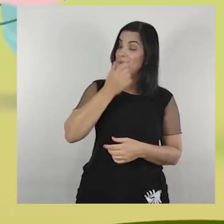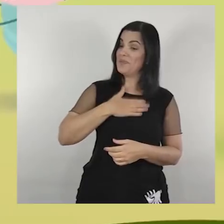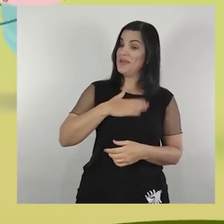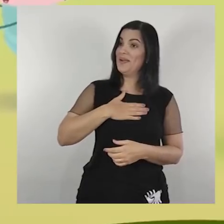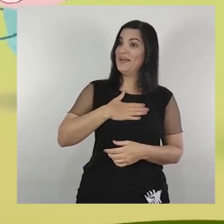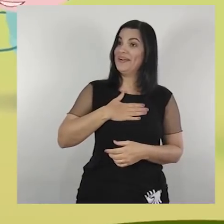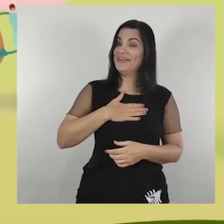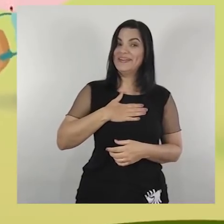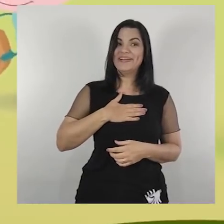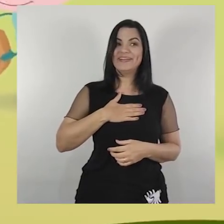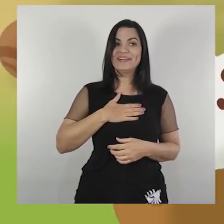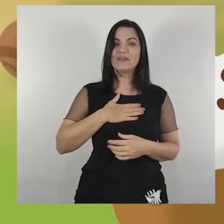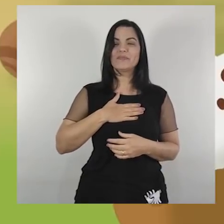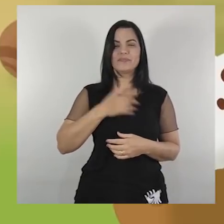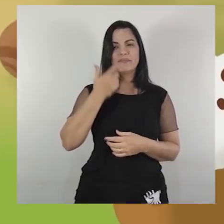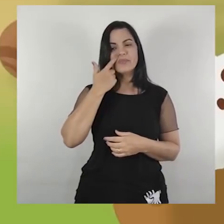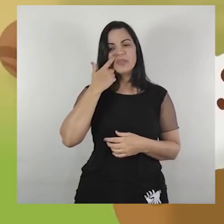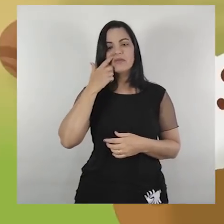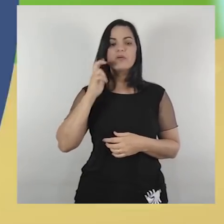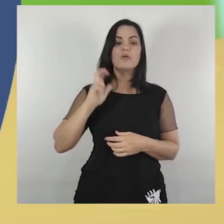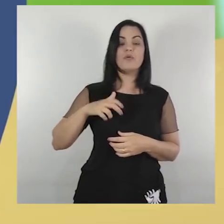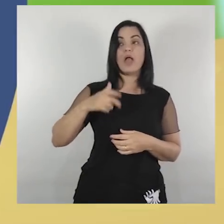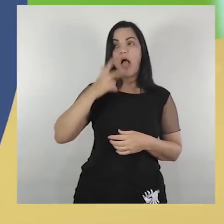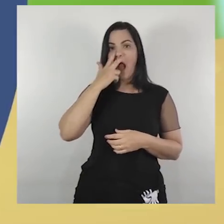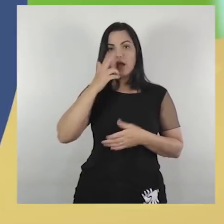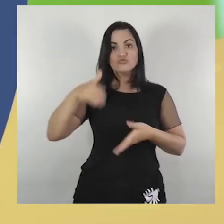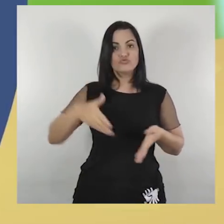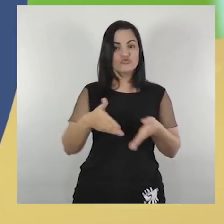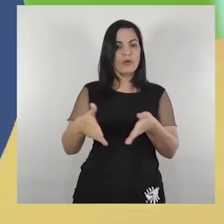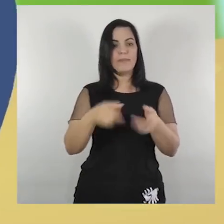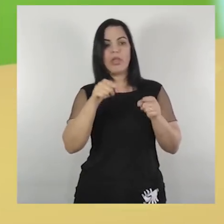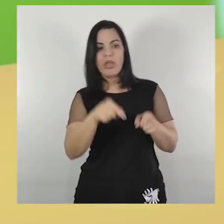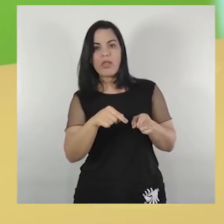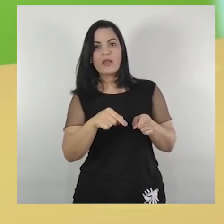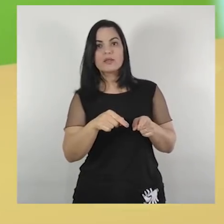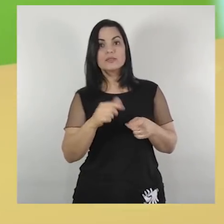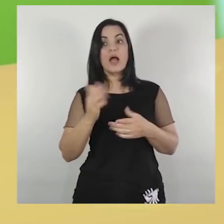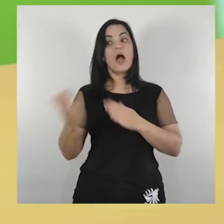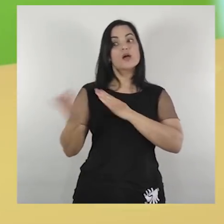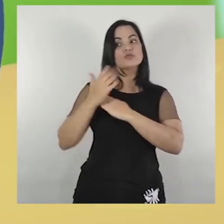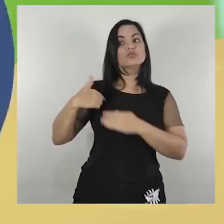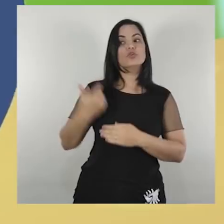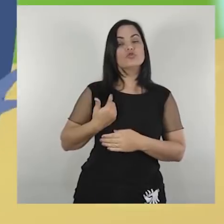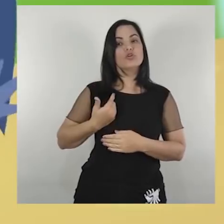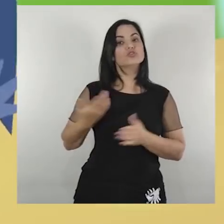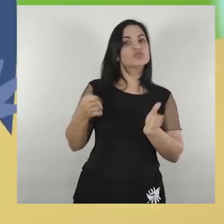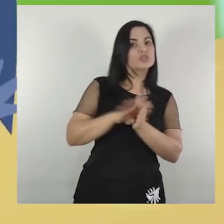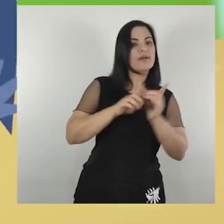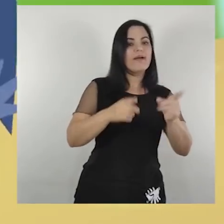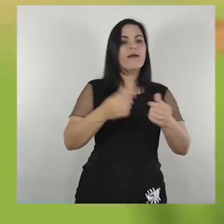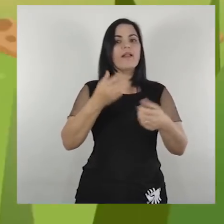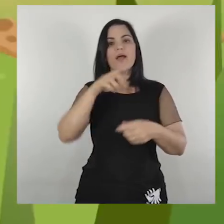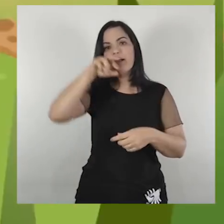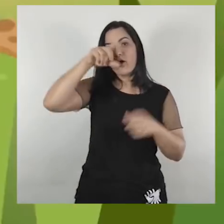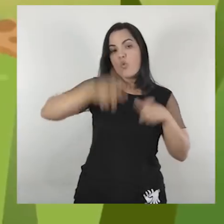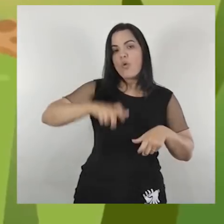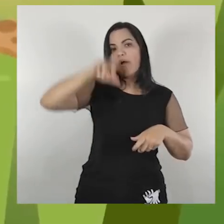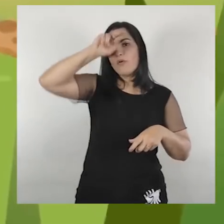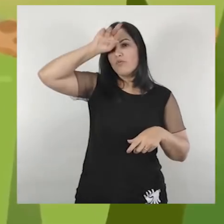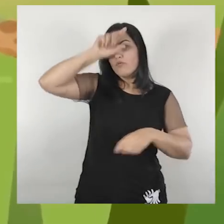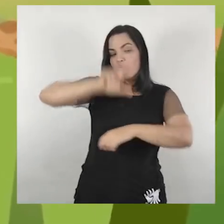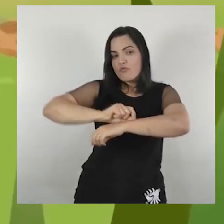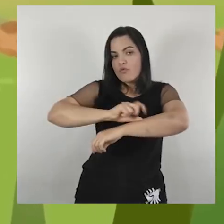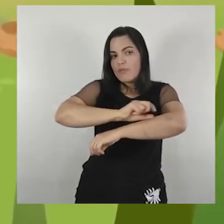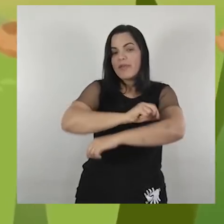É o meu biscoito. Essa trilha deve nos levar até as formigas. Vamos segui-la.